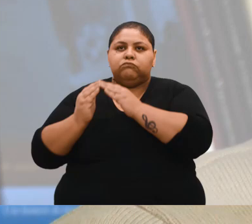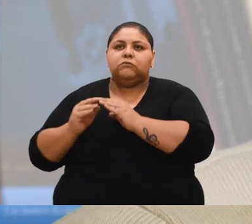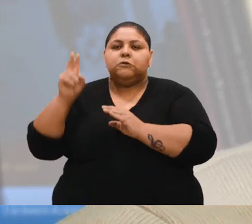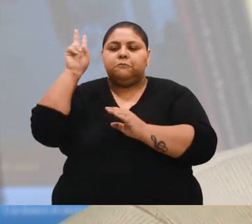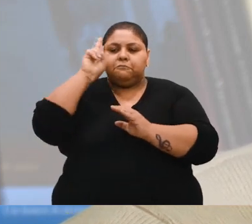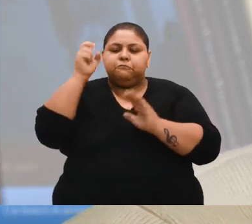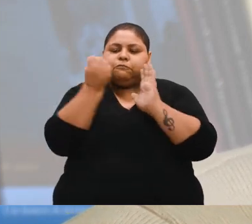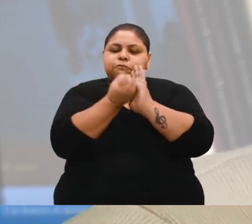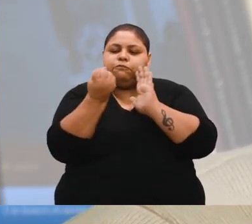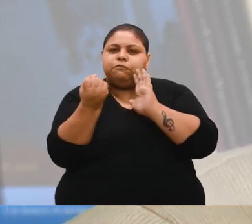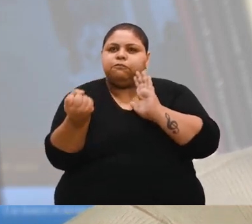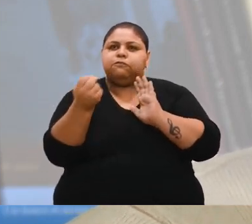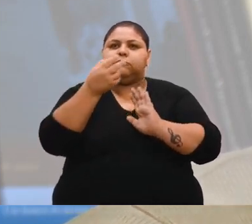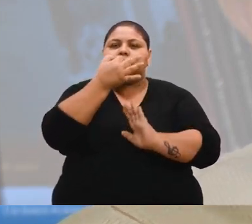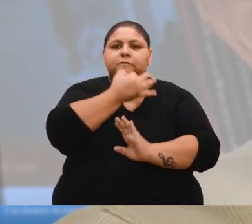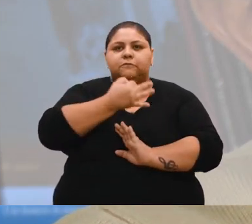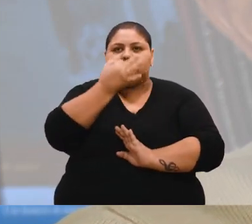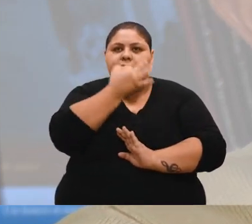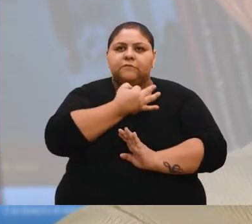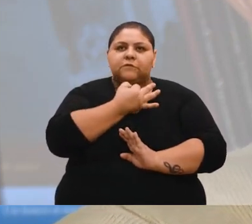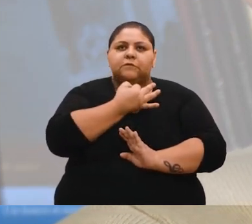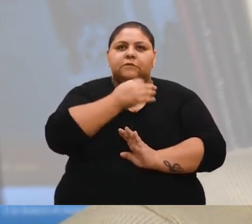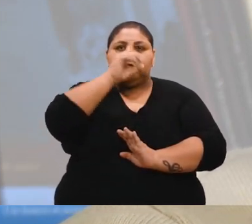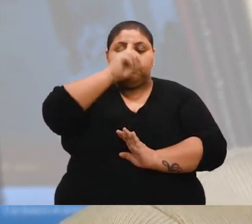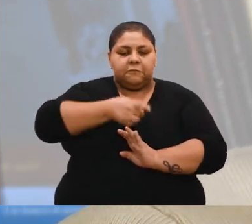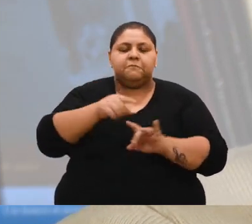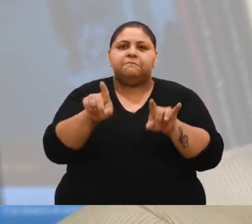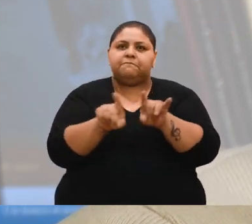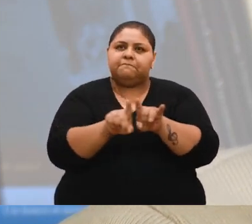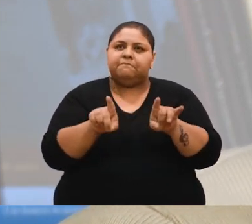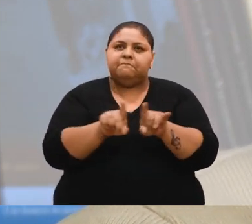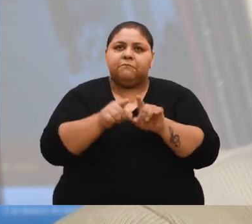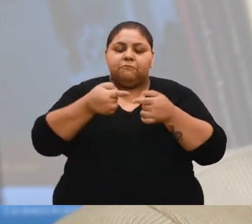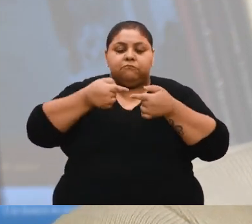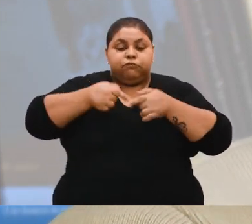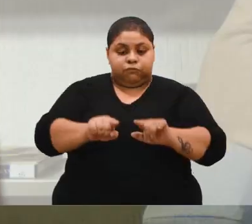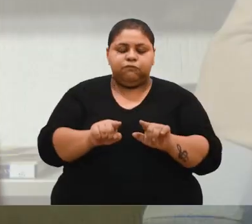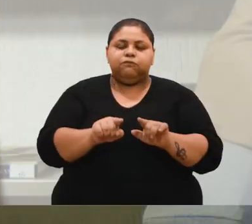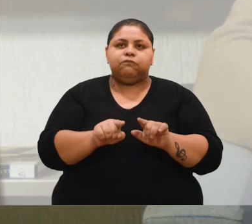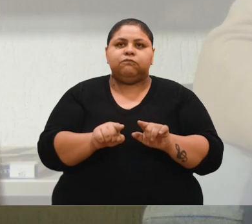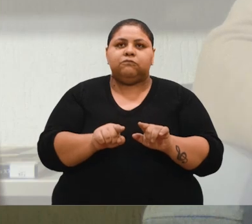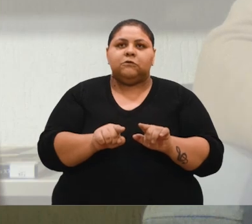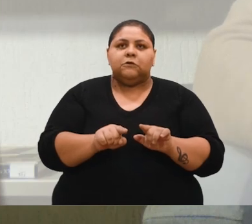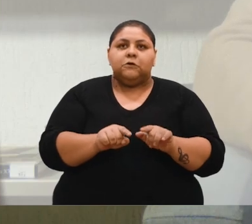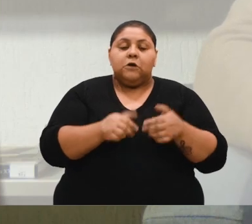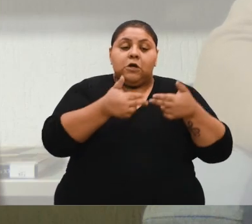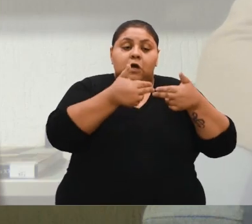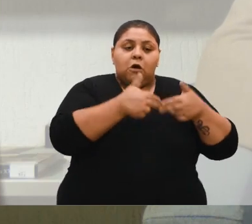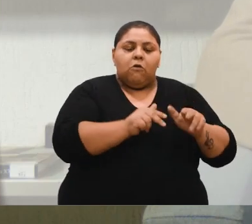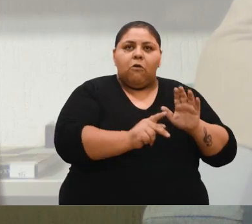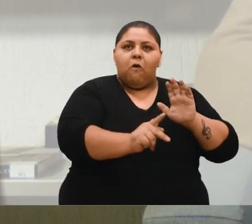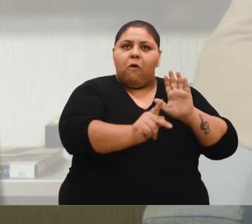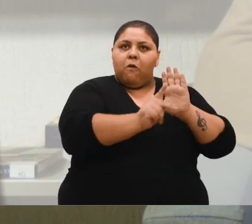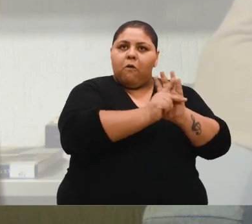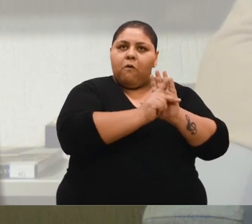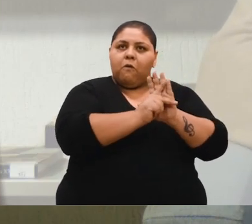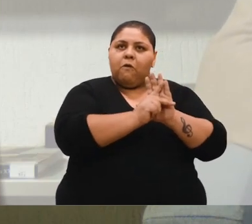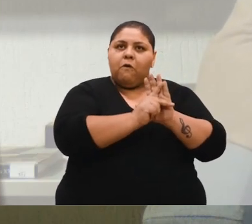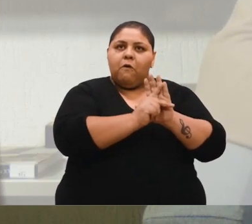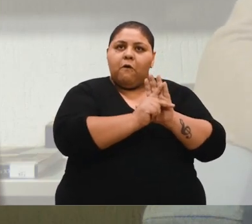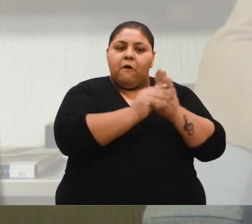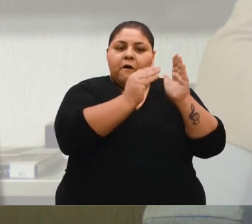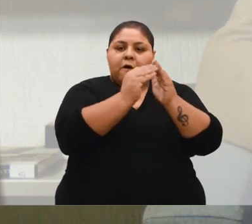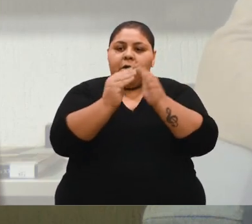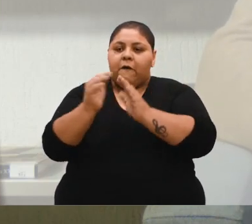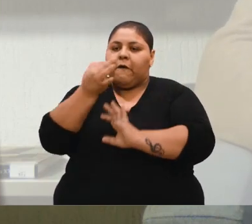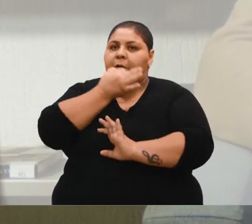o município, para o nosso mandato também, foi um desafio enorme. Foi lançado o projeto Habita Caxias,